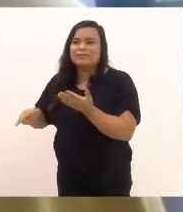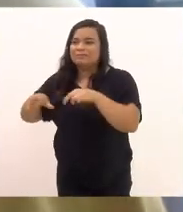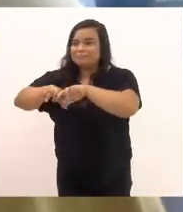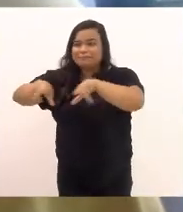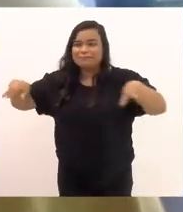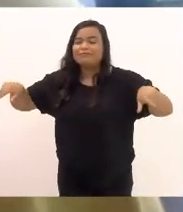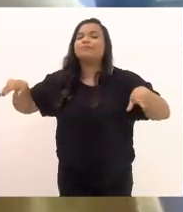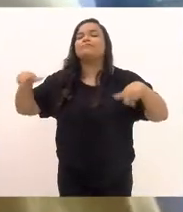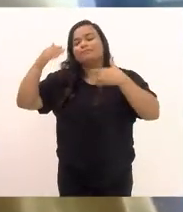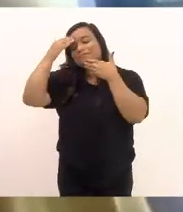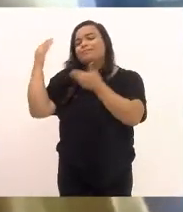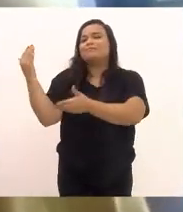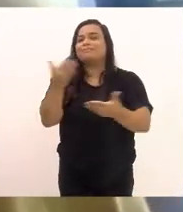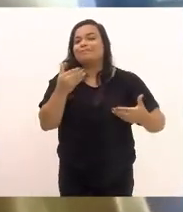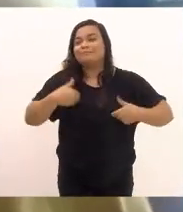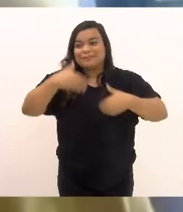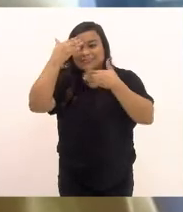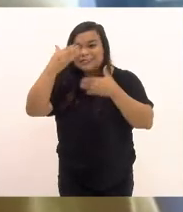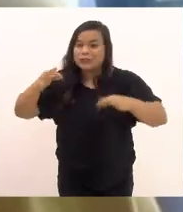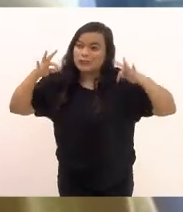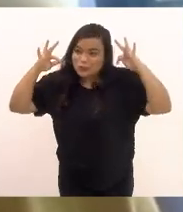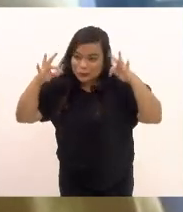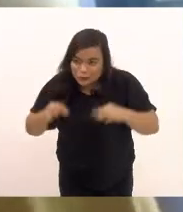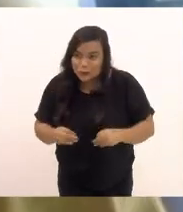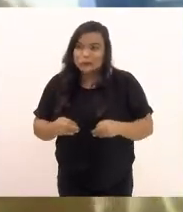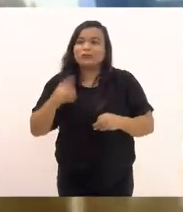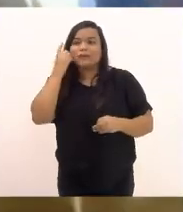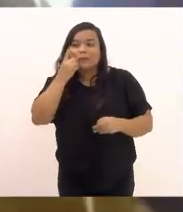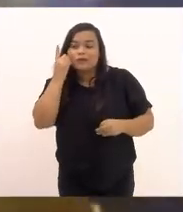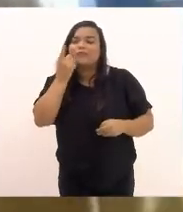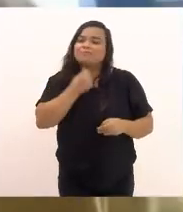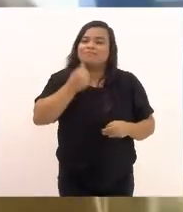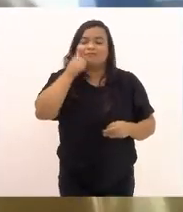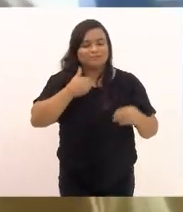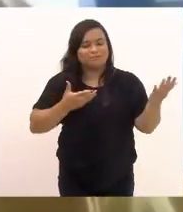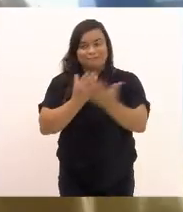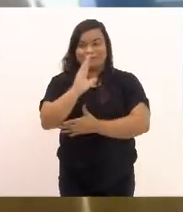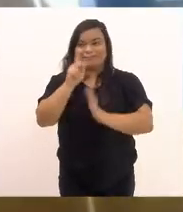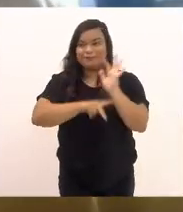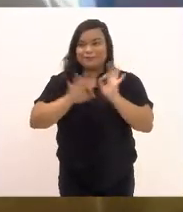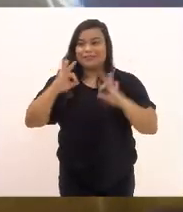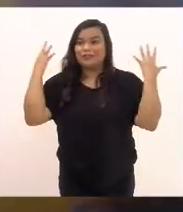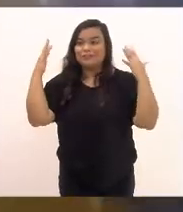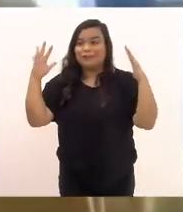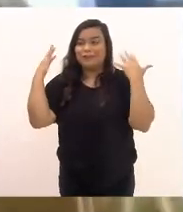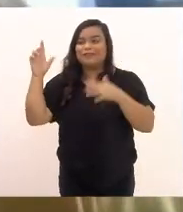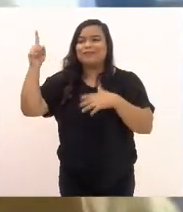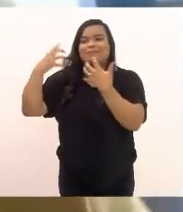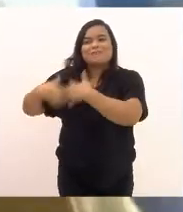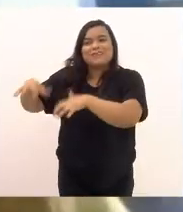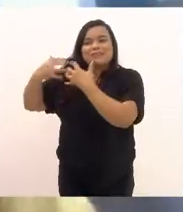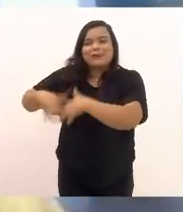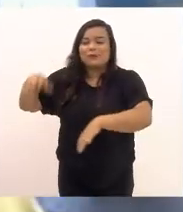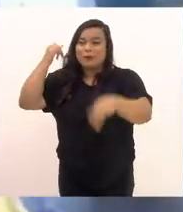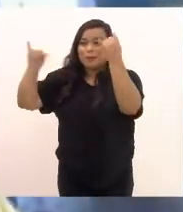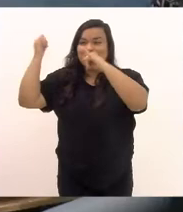deputadas e deputados que aprovaram esse importante projeto. Viva Petrópolis! Viva a